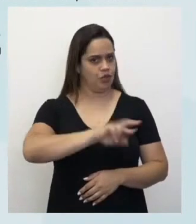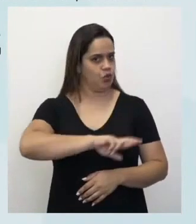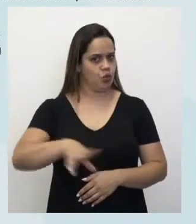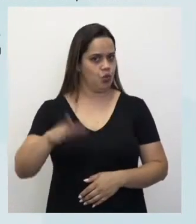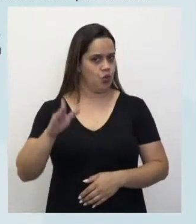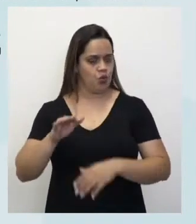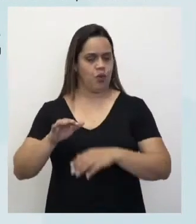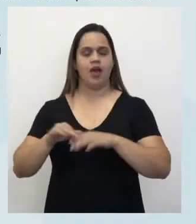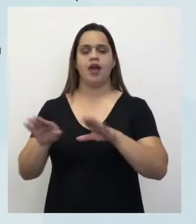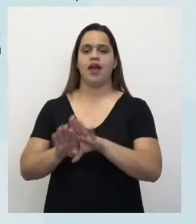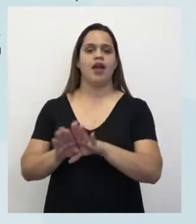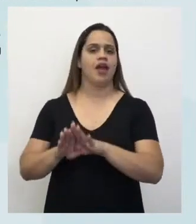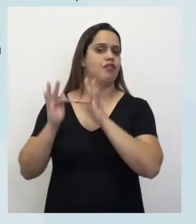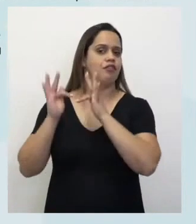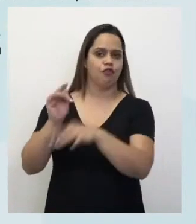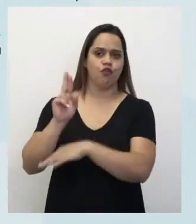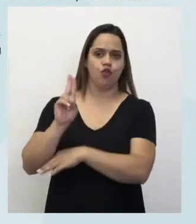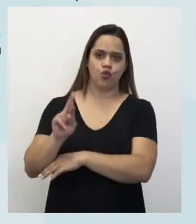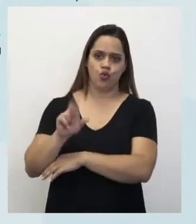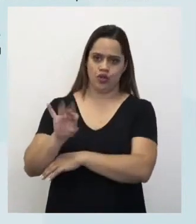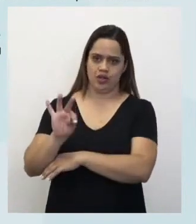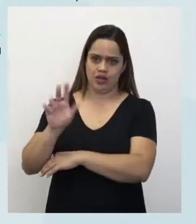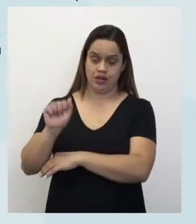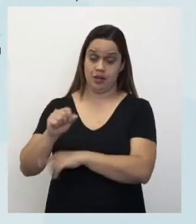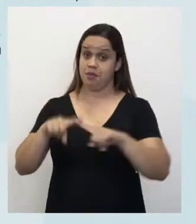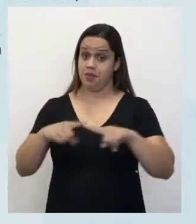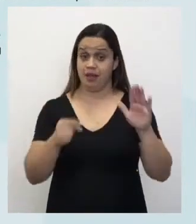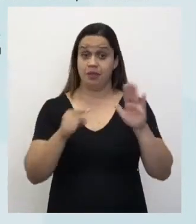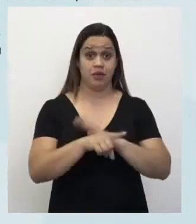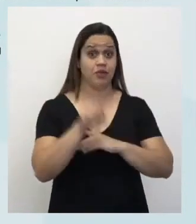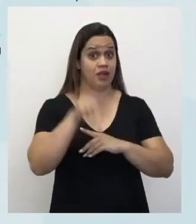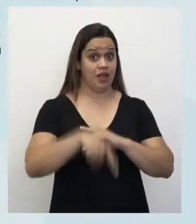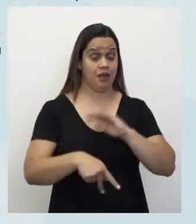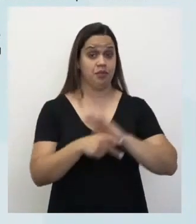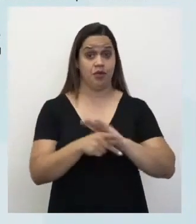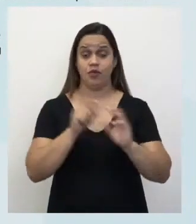futurista. Entretanto, a pergunta se referia ao